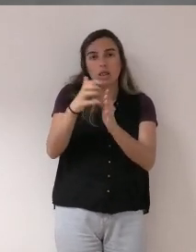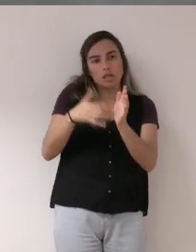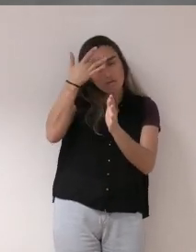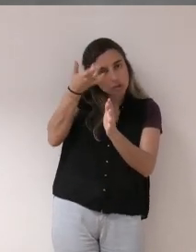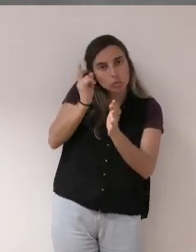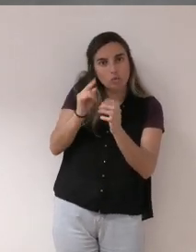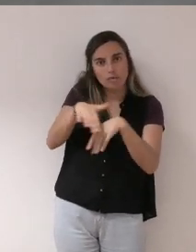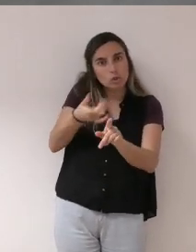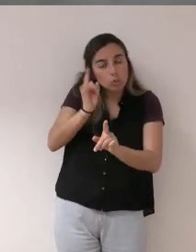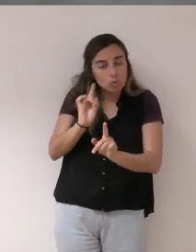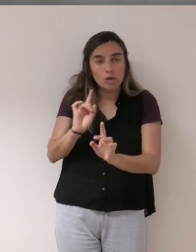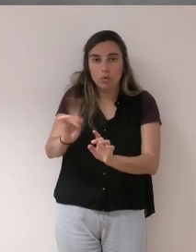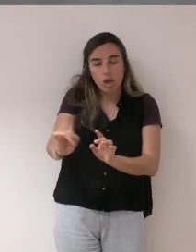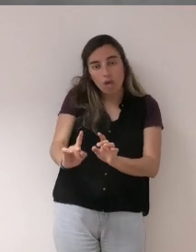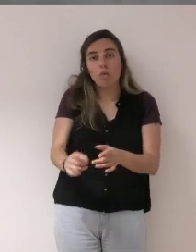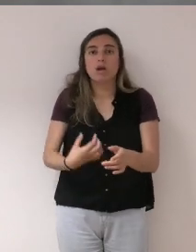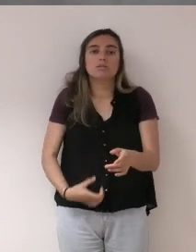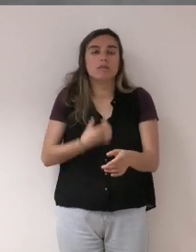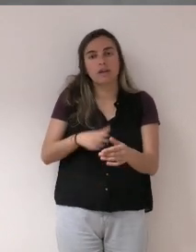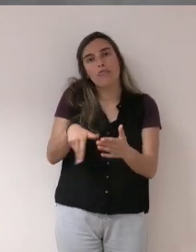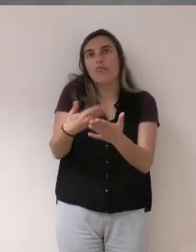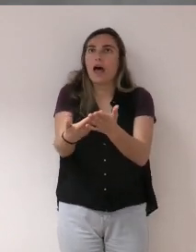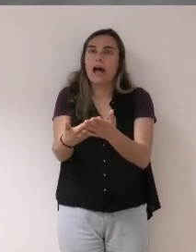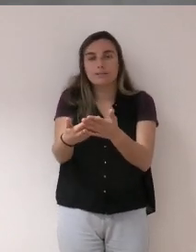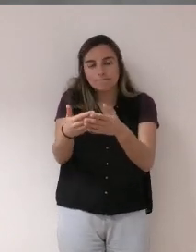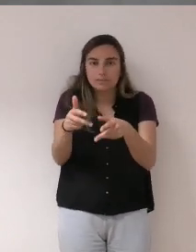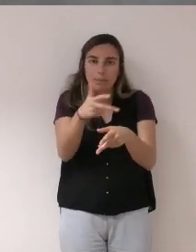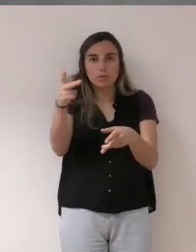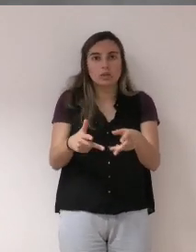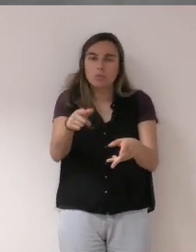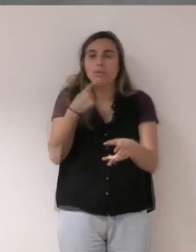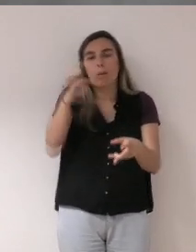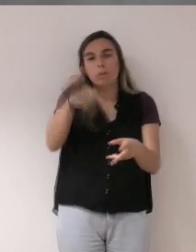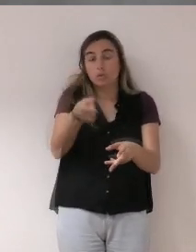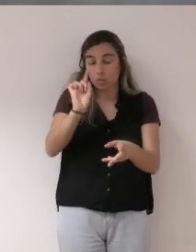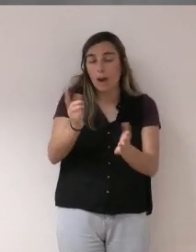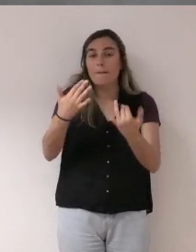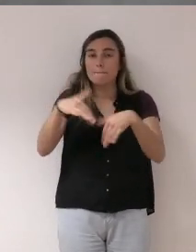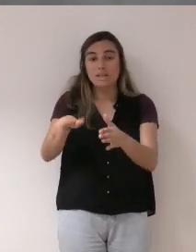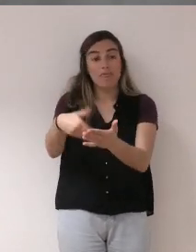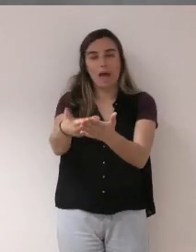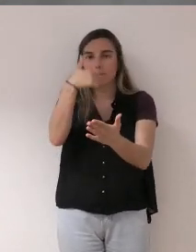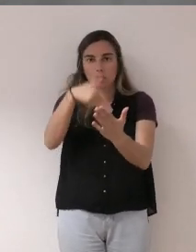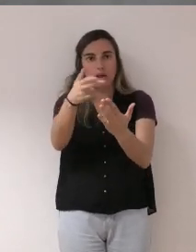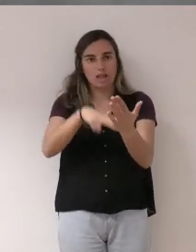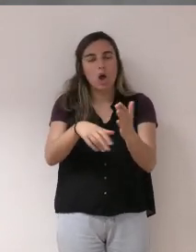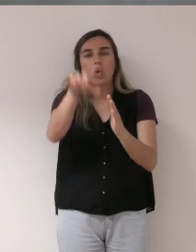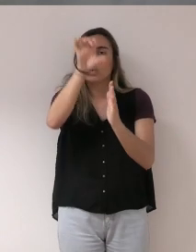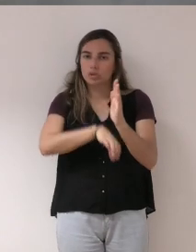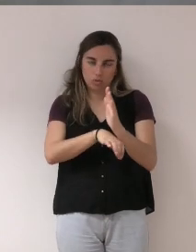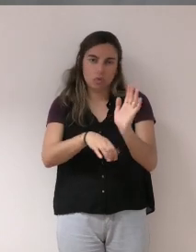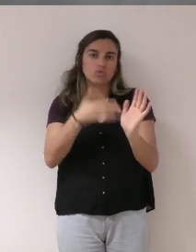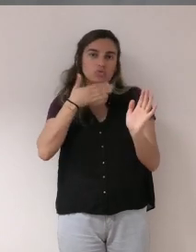não significa fazer o texto dado ou imediato, mas significa dar a quem lê as condições de